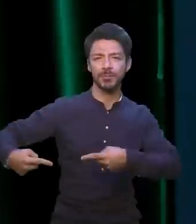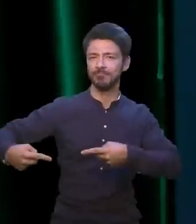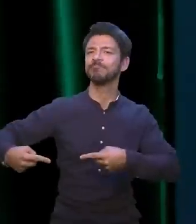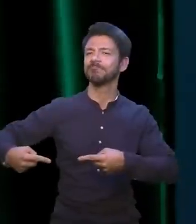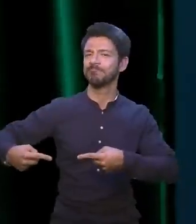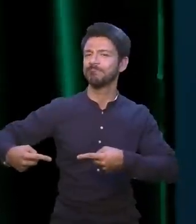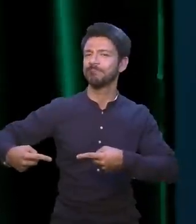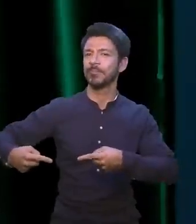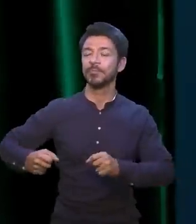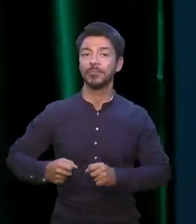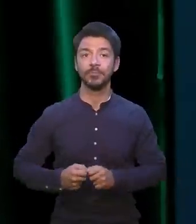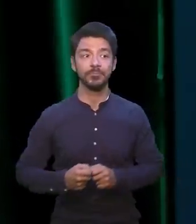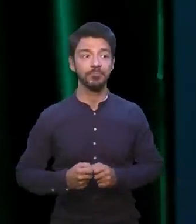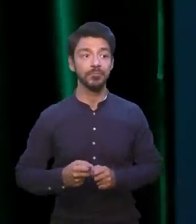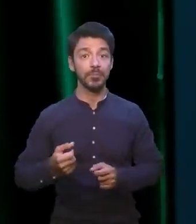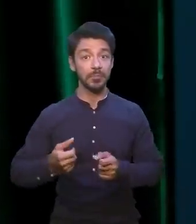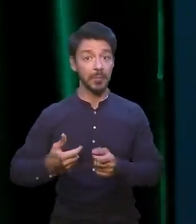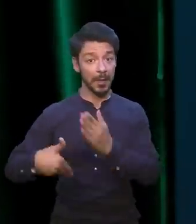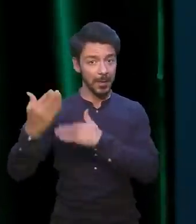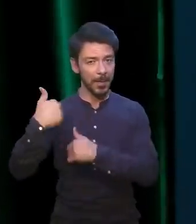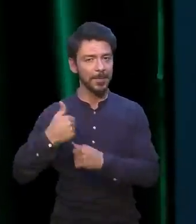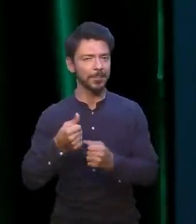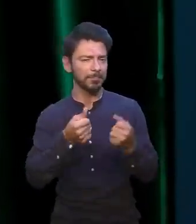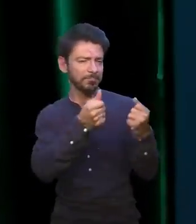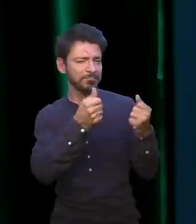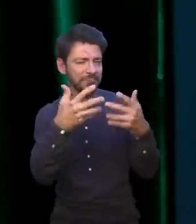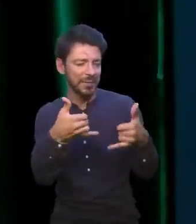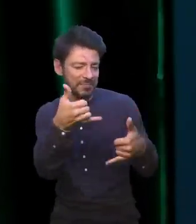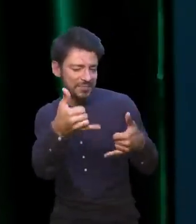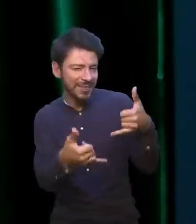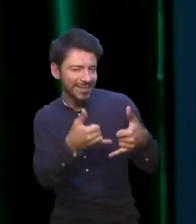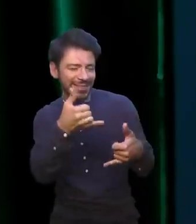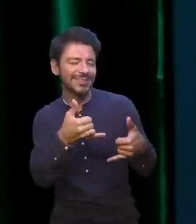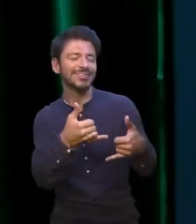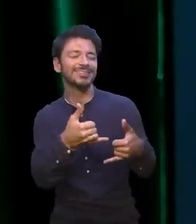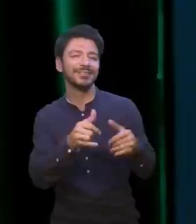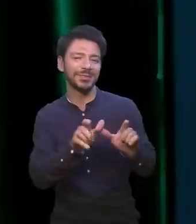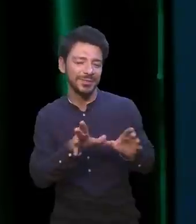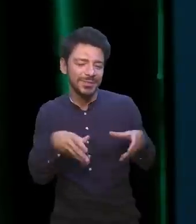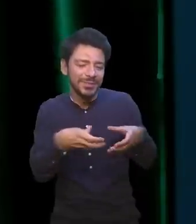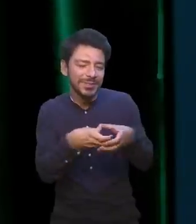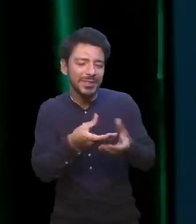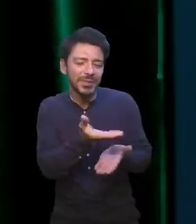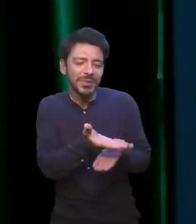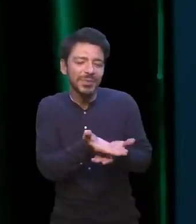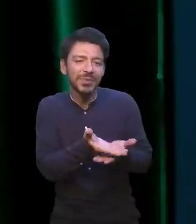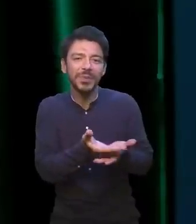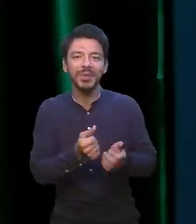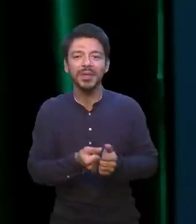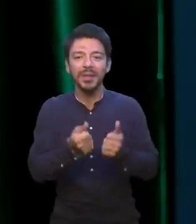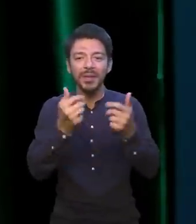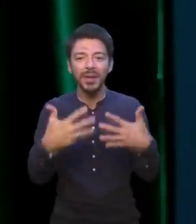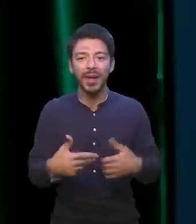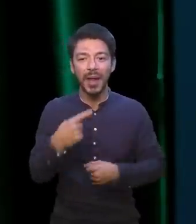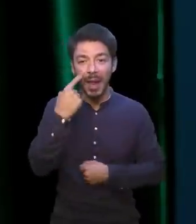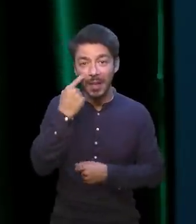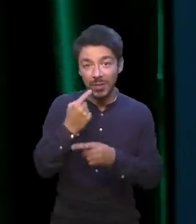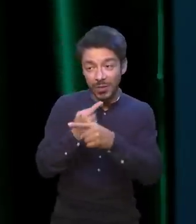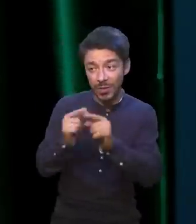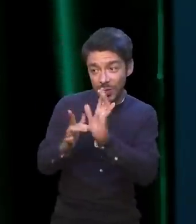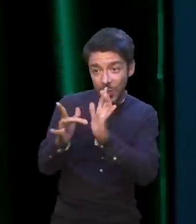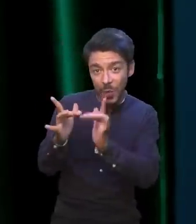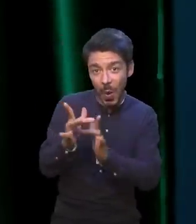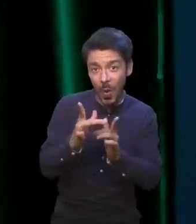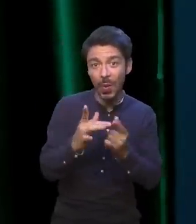grupo de estudo, porque eu falava assim, de uma coisa nós não vamos poder fazer contra Jesus, nós não